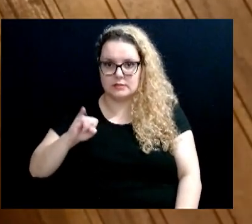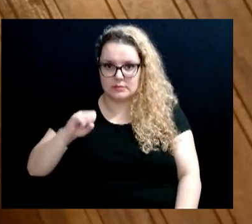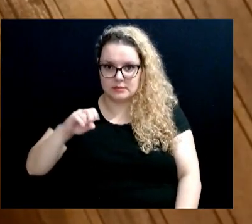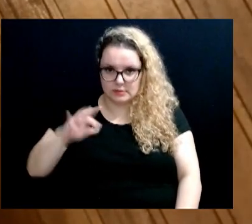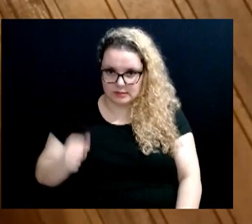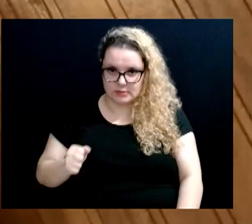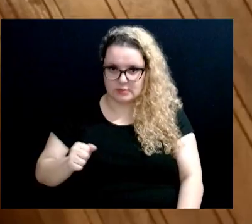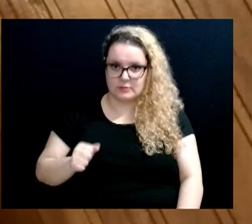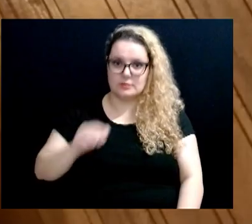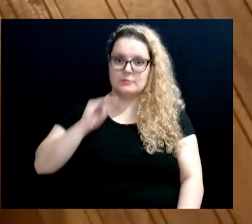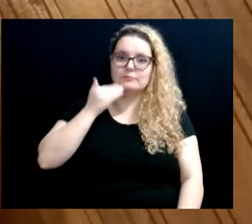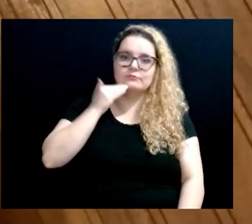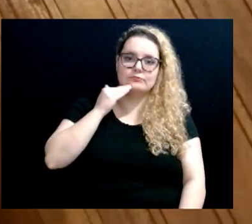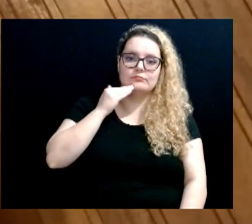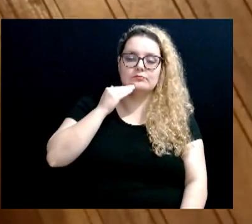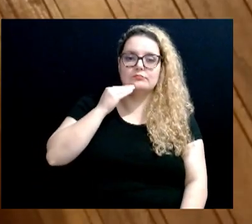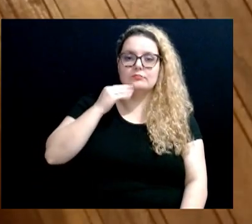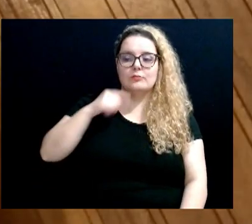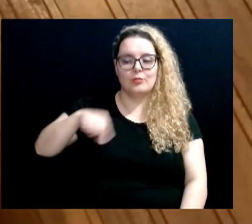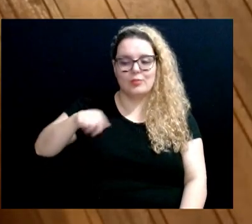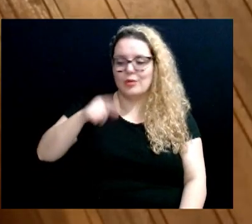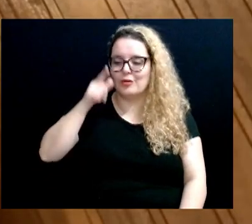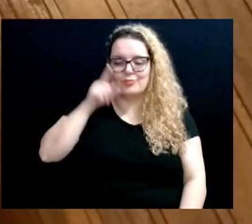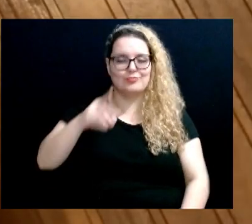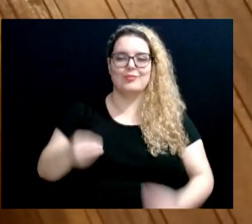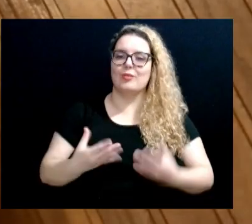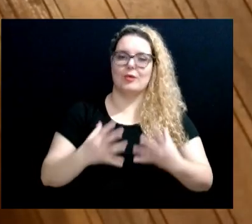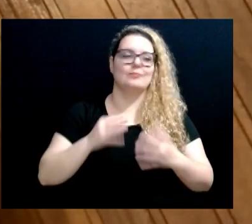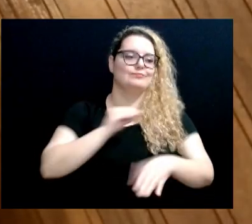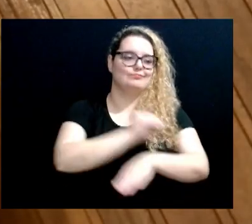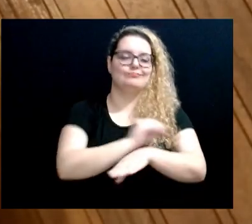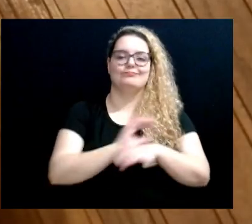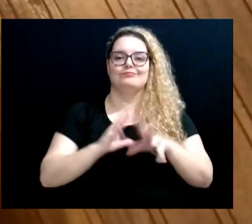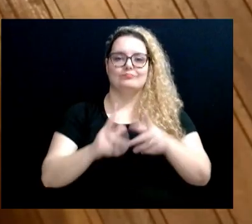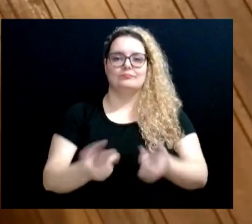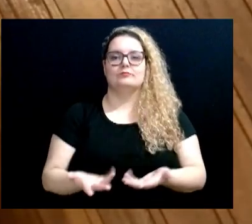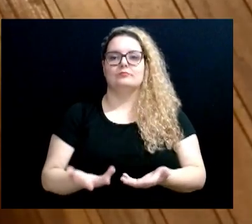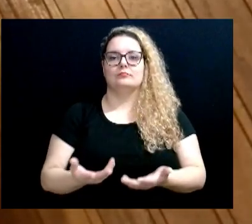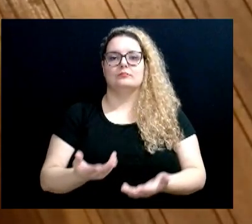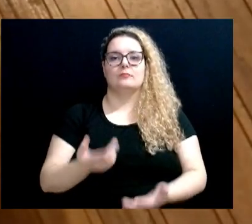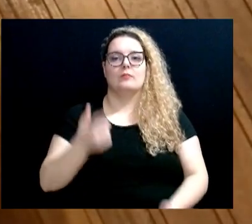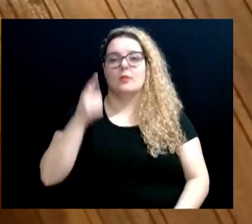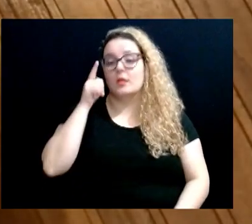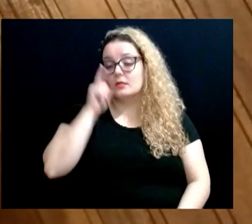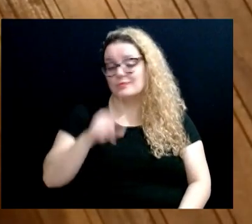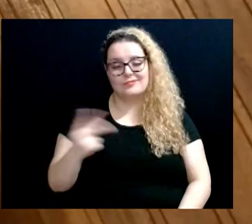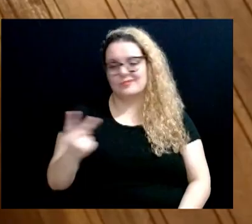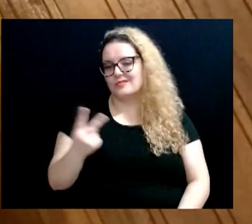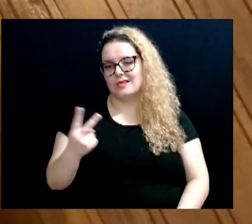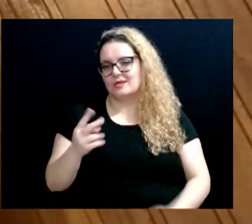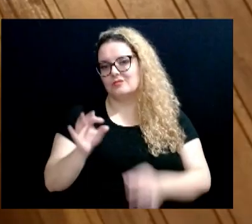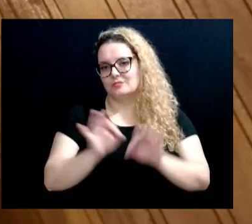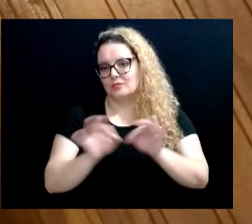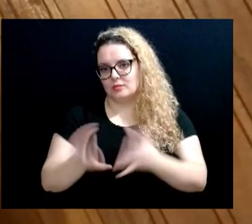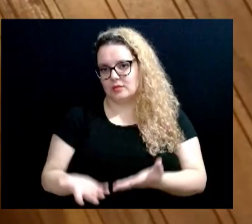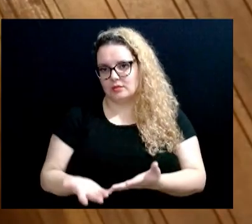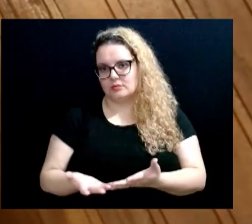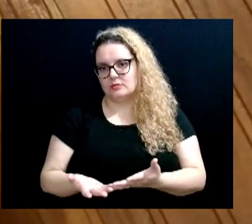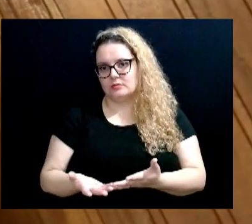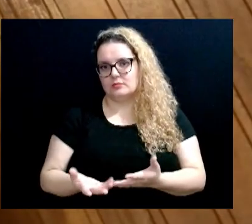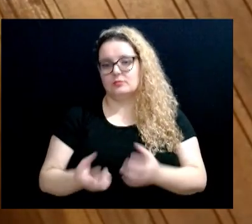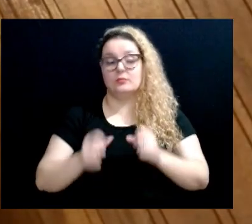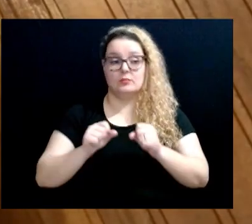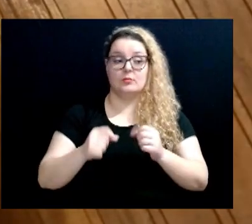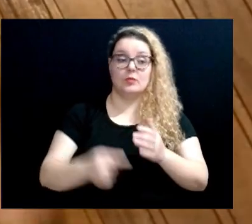conseguem dar todo esse cuidado. Eles não conseguem se colocar em segundo plano para poder pôr em primeiro plano